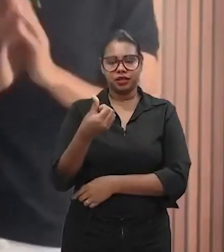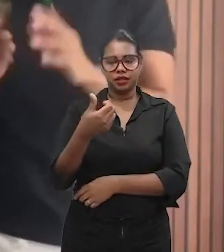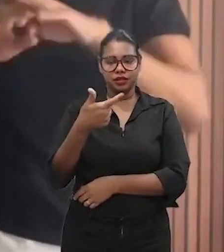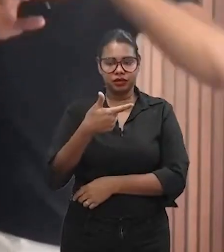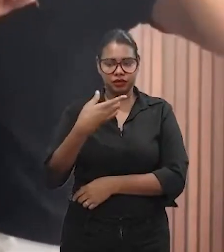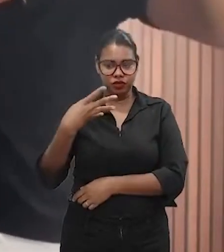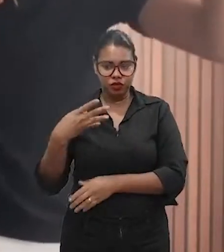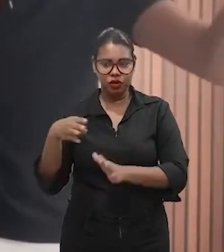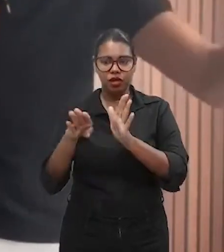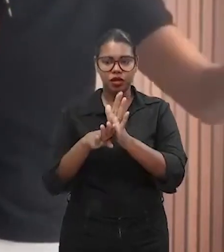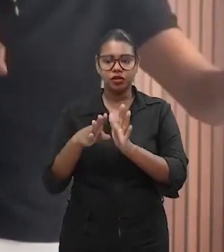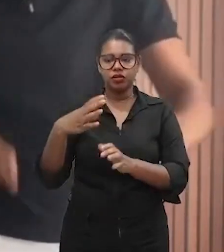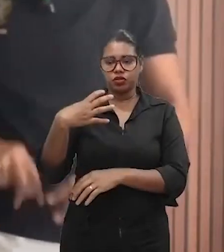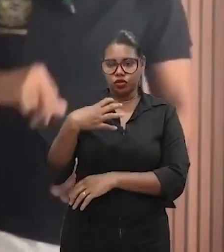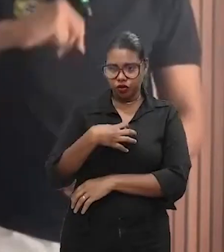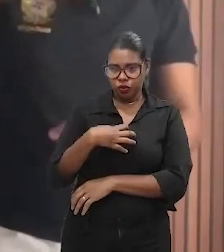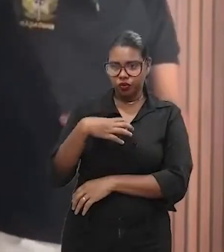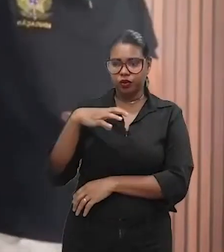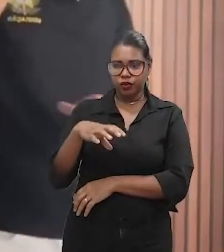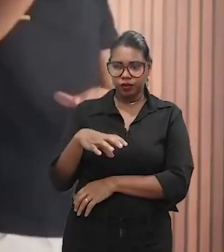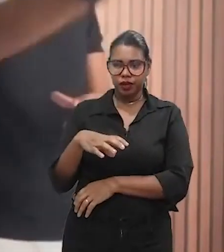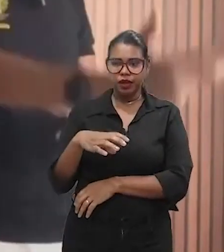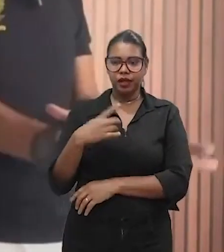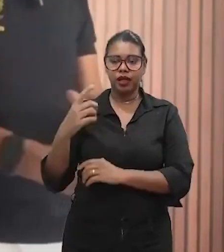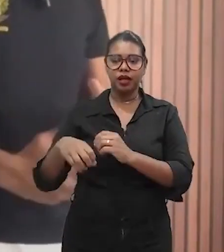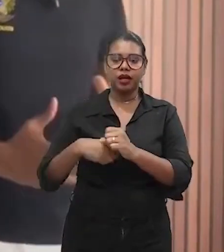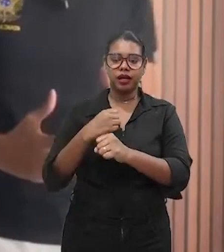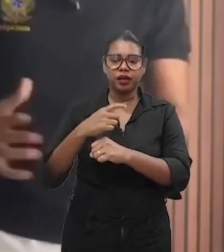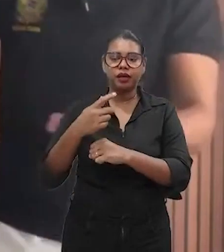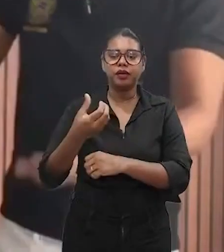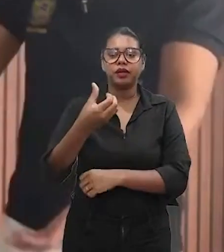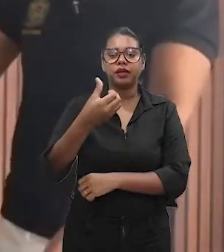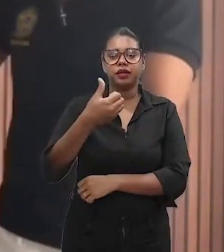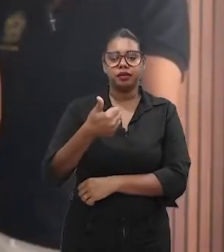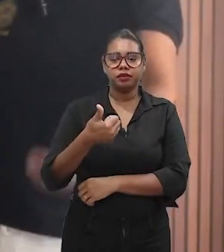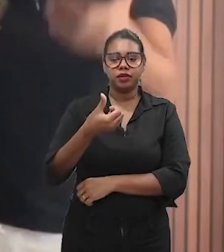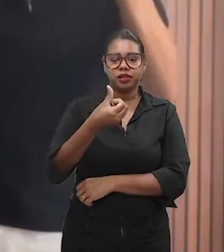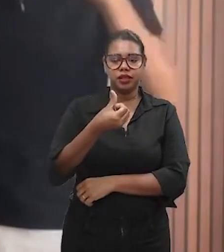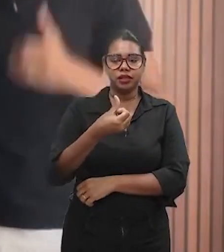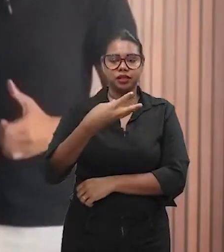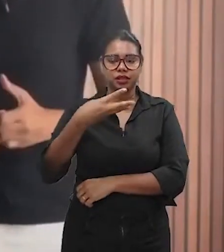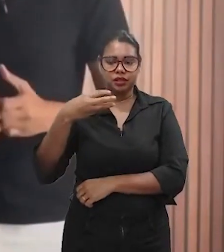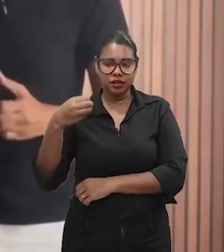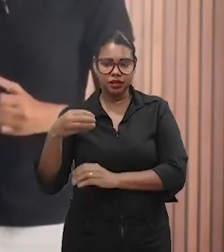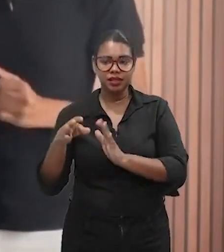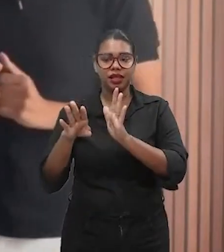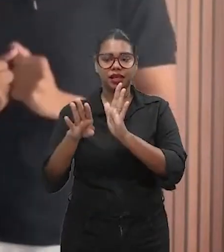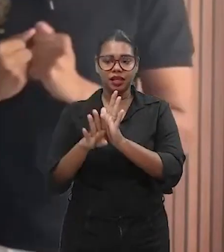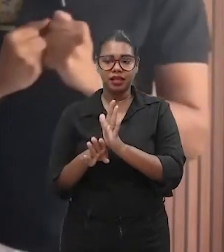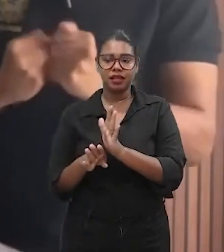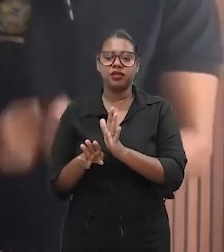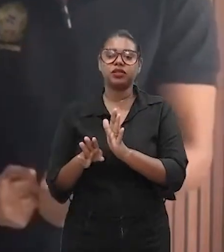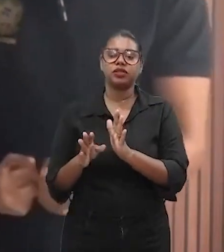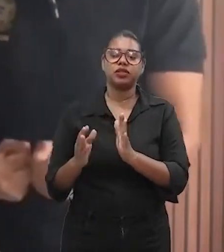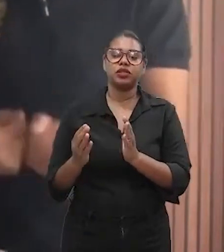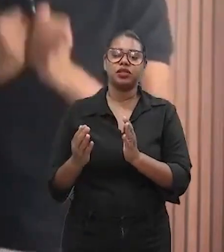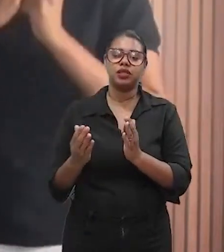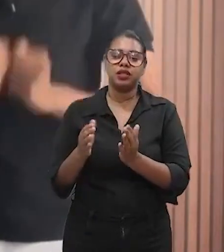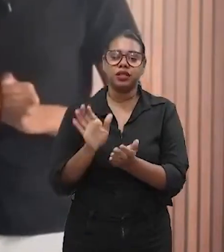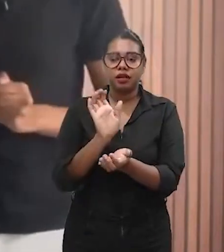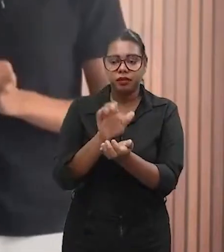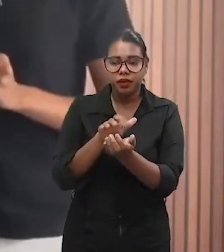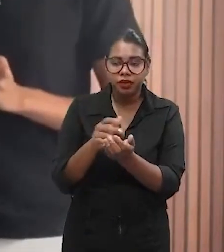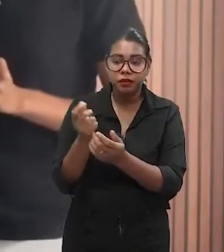1624 eles chegam na Bahia, são expulsos de lá no ano seguinte, e no ano de 1630 eles chegam a Pernambuco para